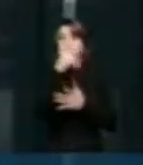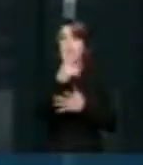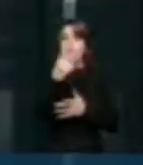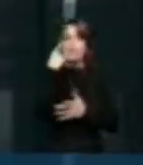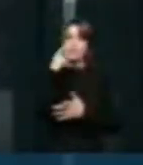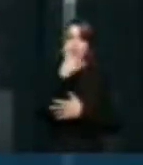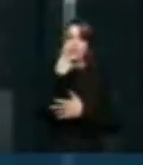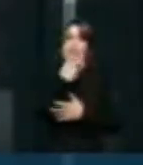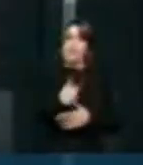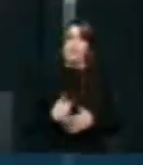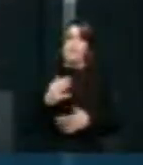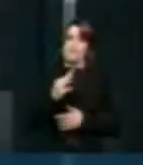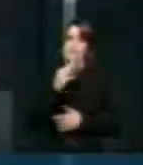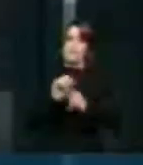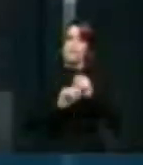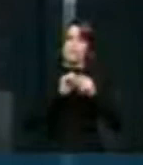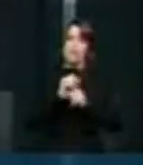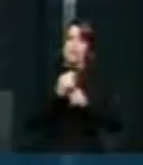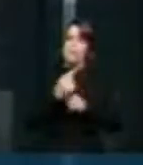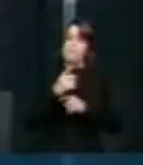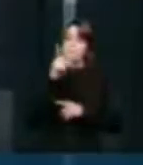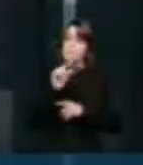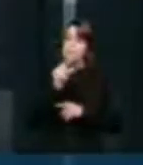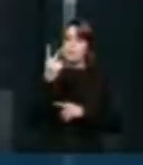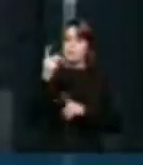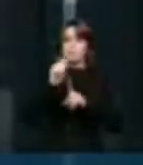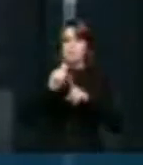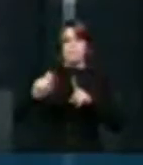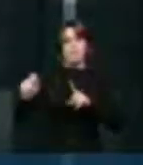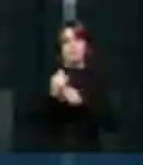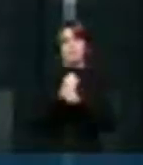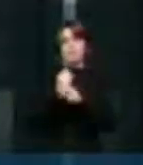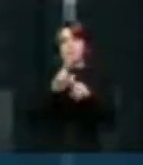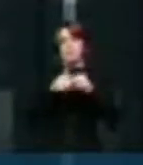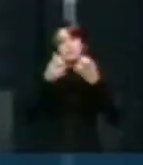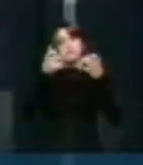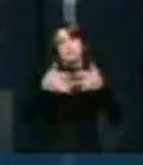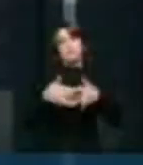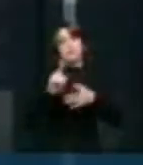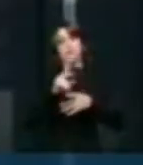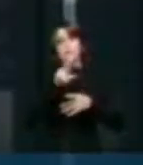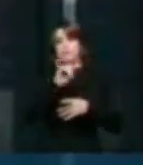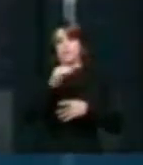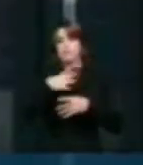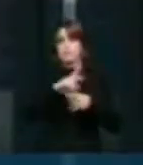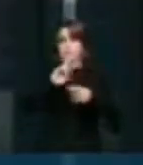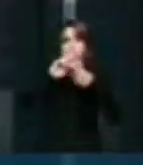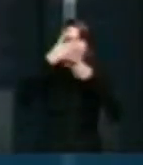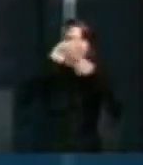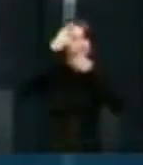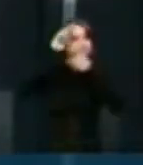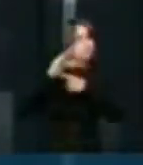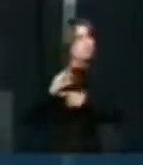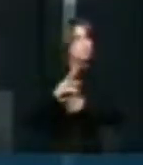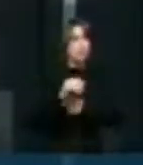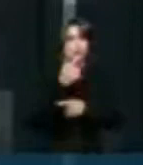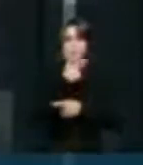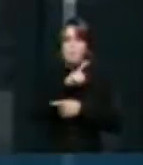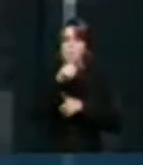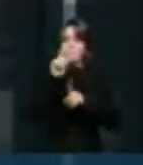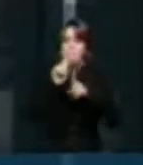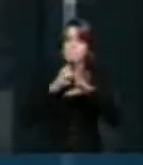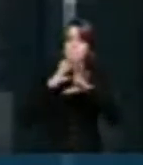do governo nos primeiros 2 meses do ano, que, para constar, bateram novos recordes que, somados com o mês de